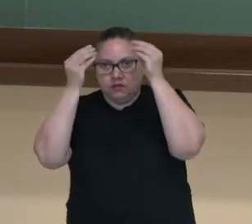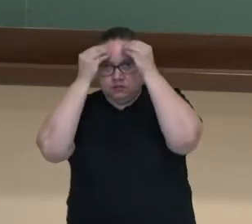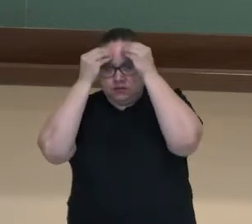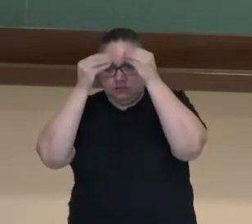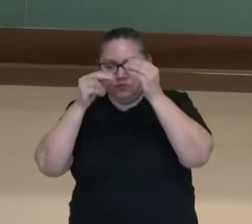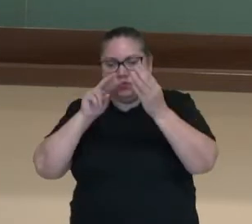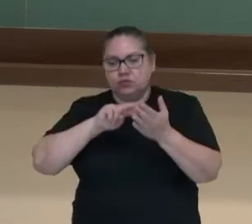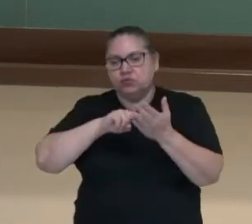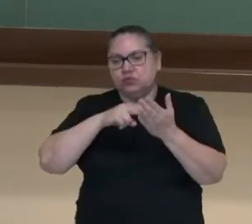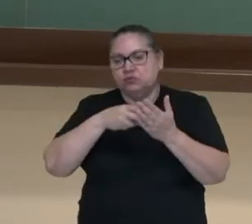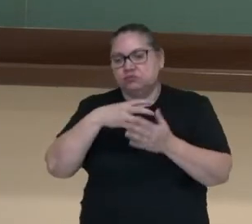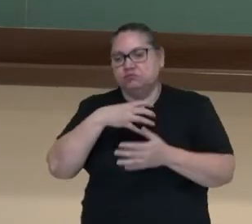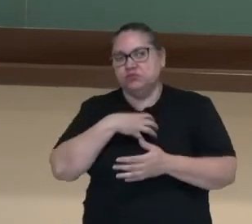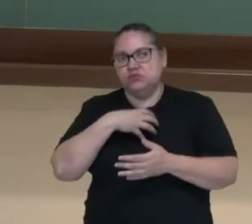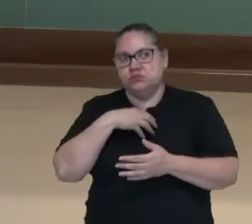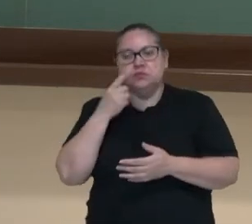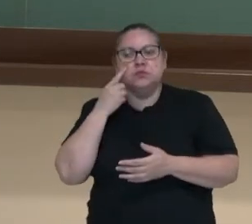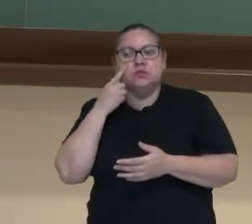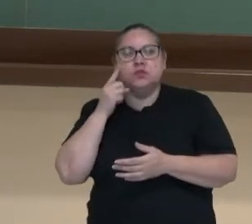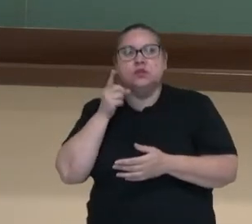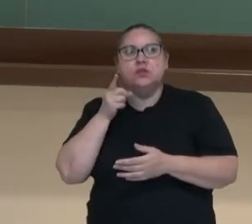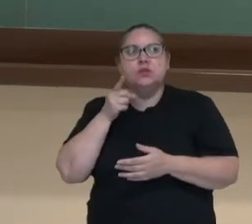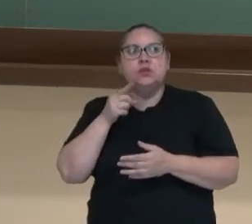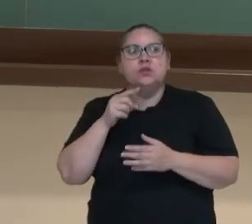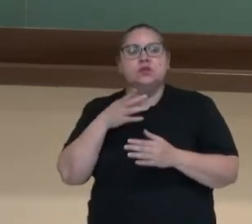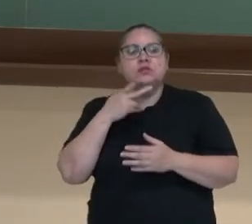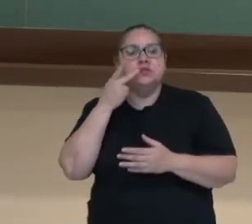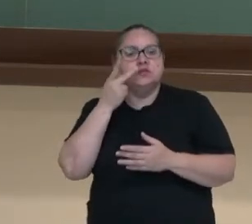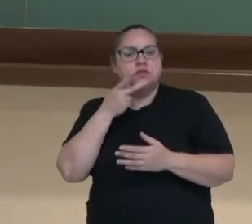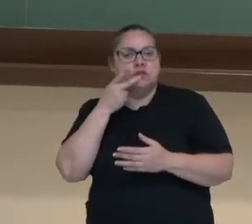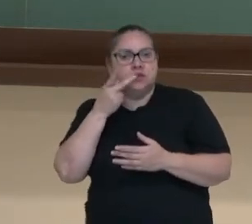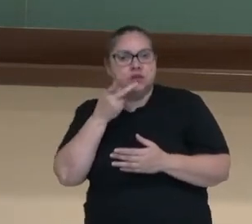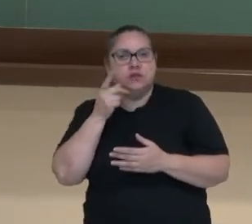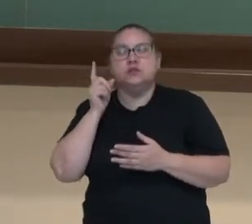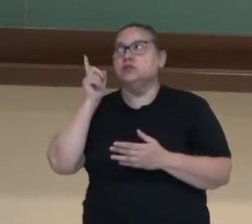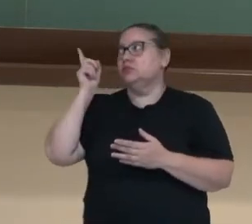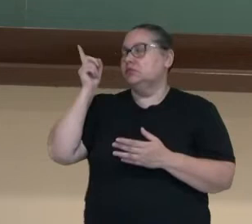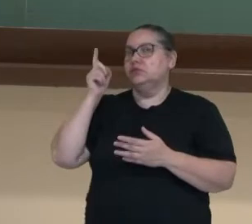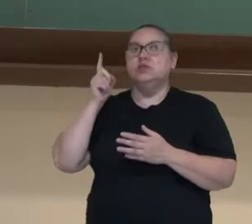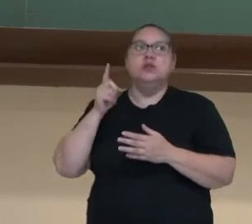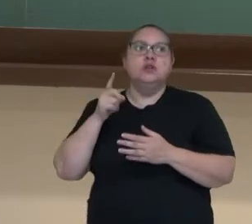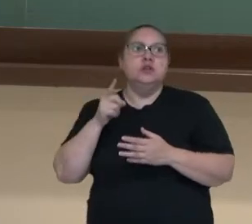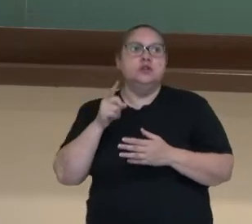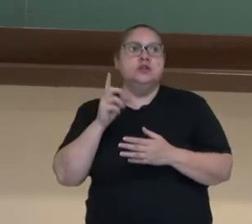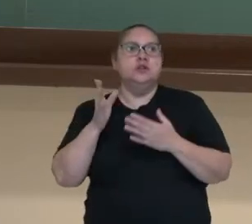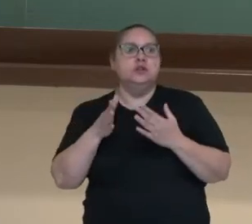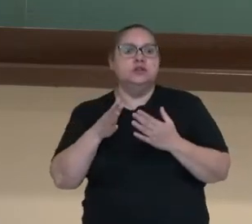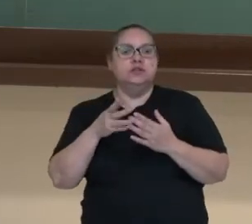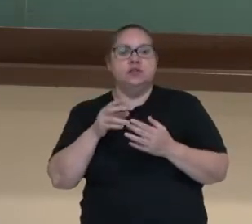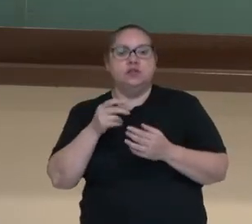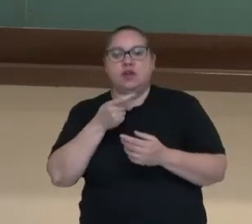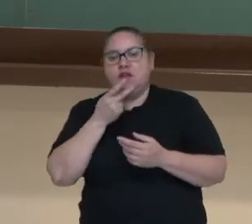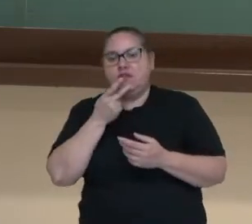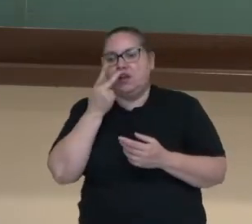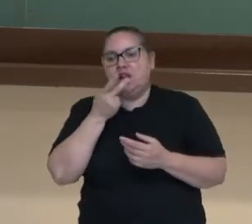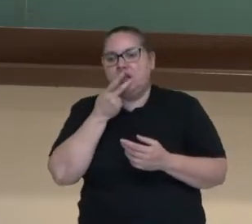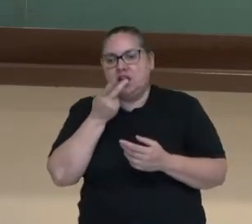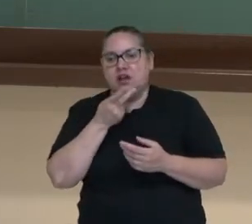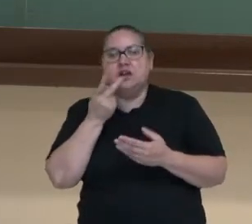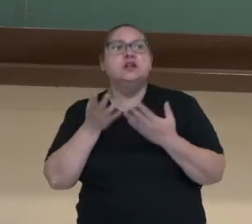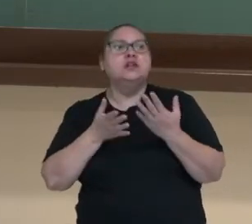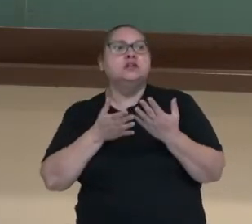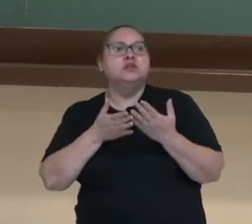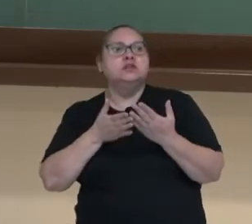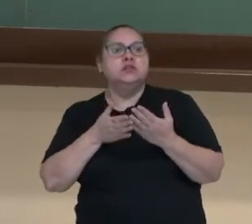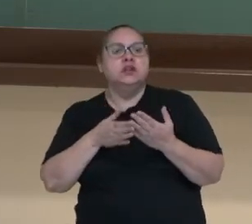será que temos isso? Vamos dar uma olhadinha. Então ele diz aqui que ela foi queixar-se e aí